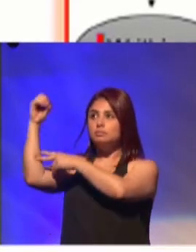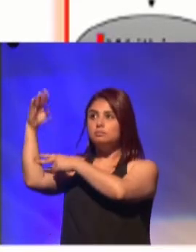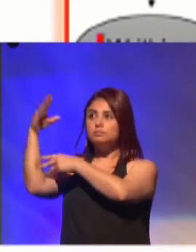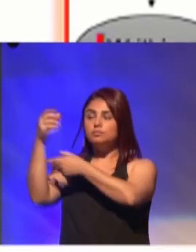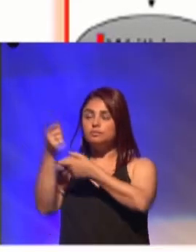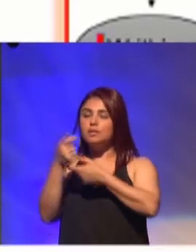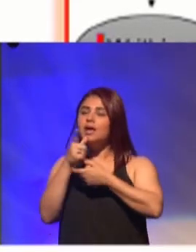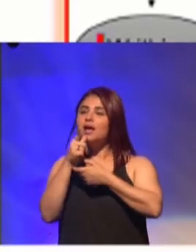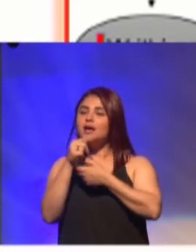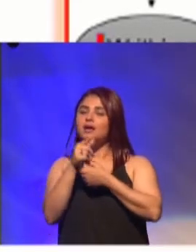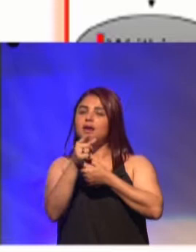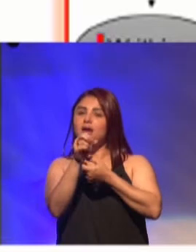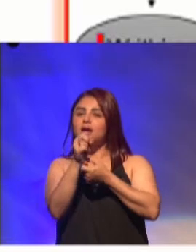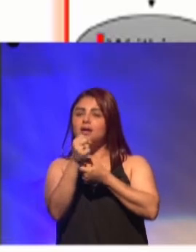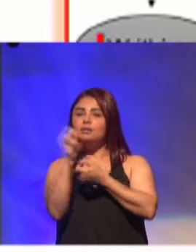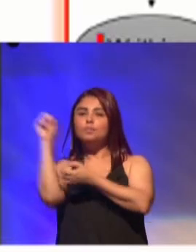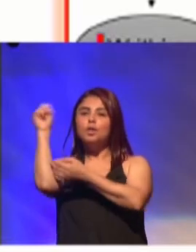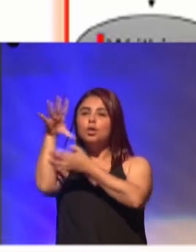lanterninha,